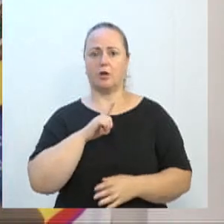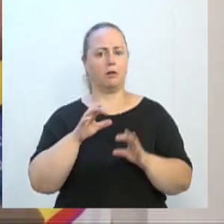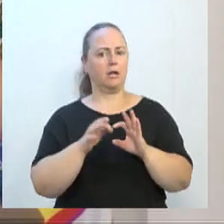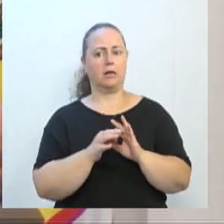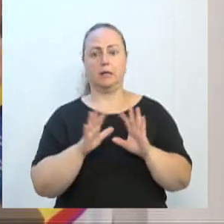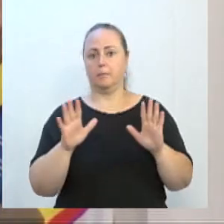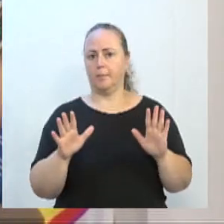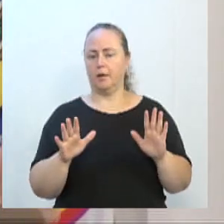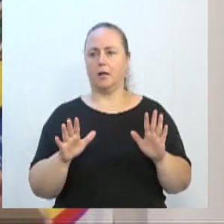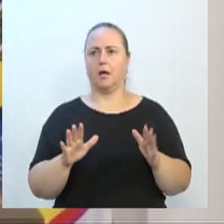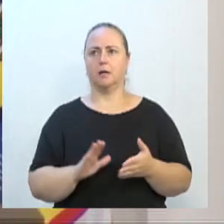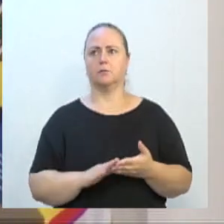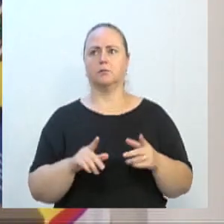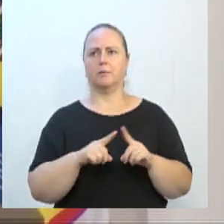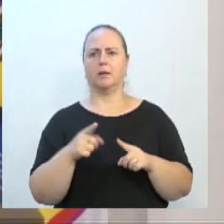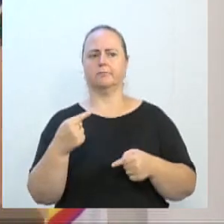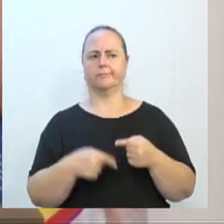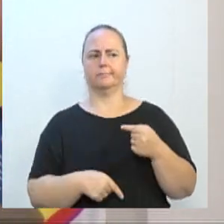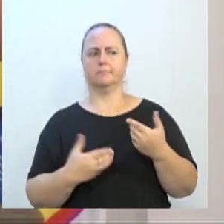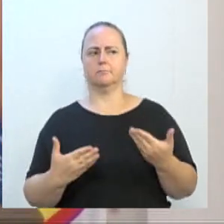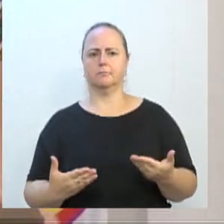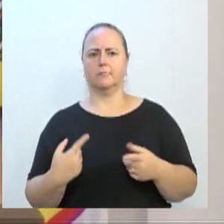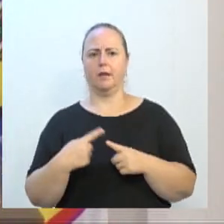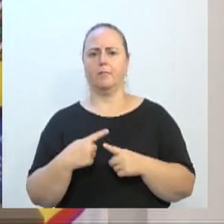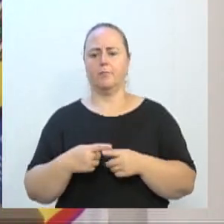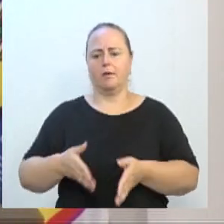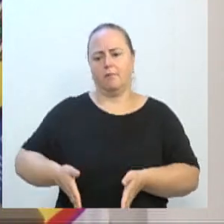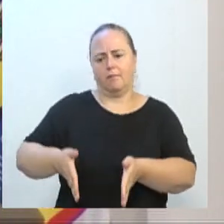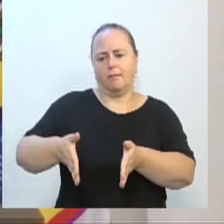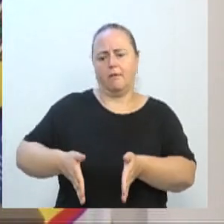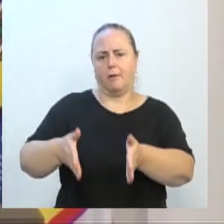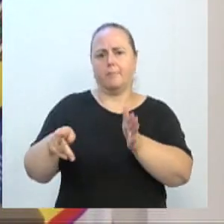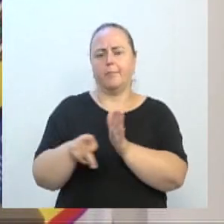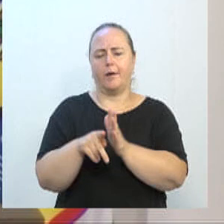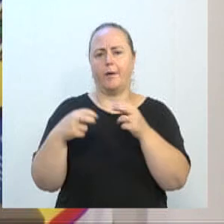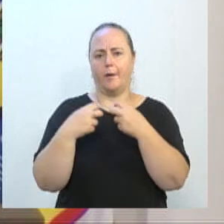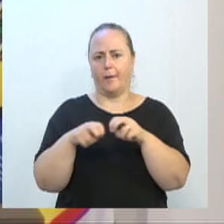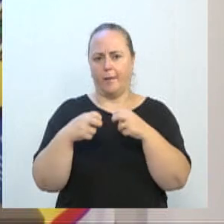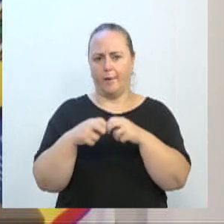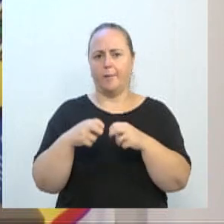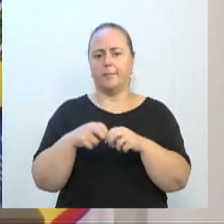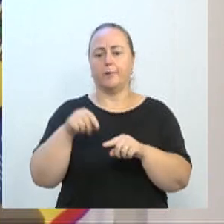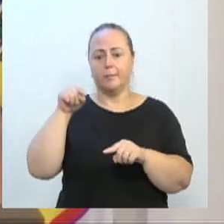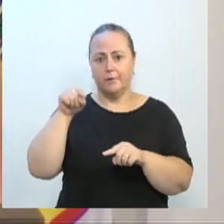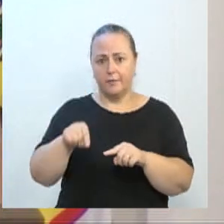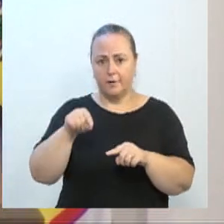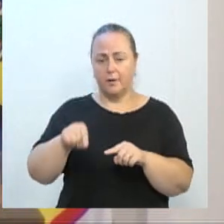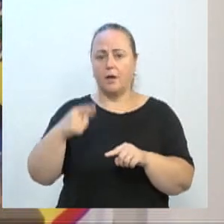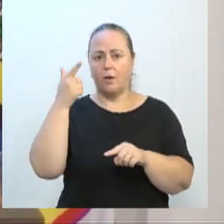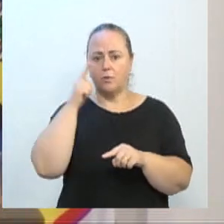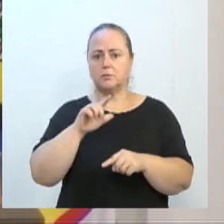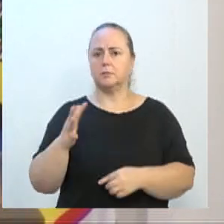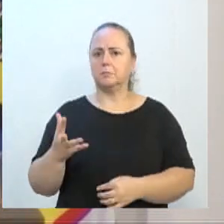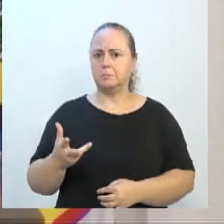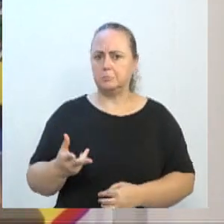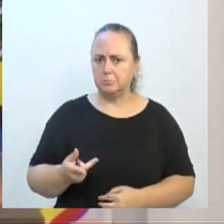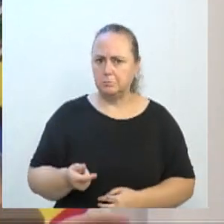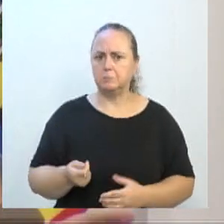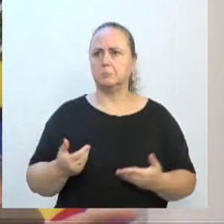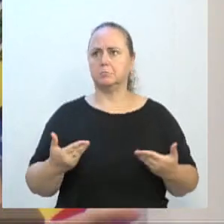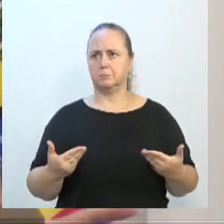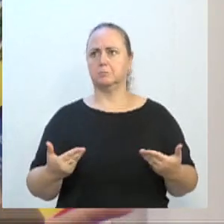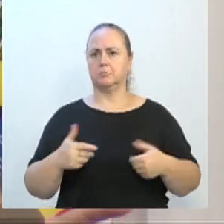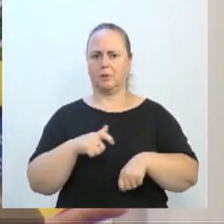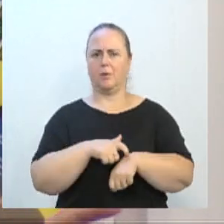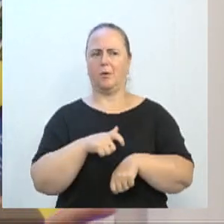me parece um contrassenso, já que existe um corredor de ônibus para que esse transporte seja mais eficiente. No